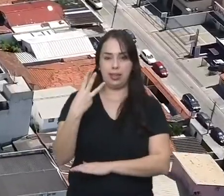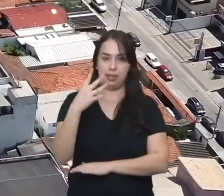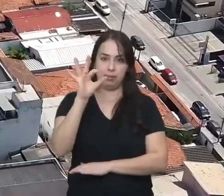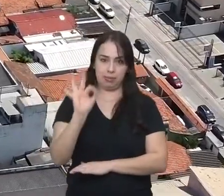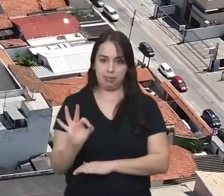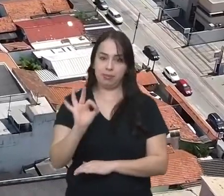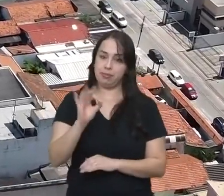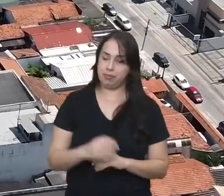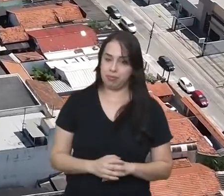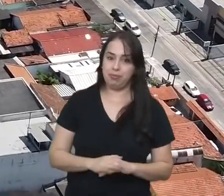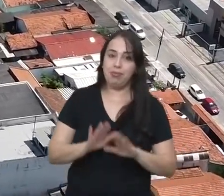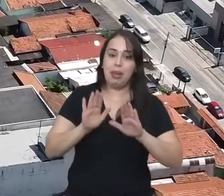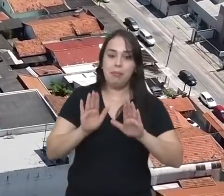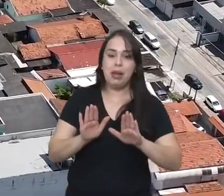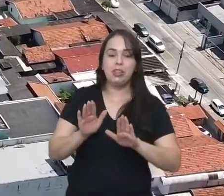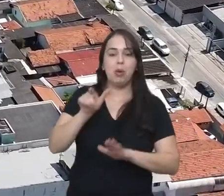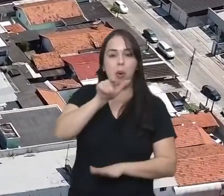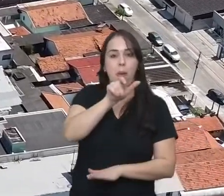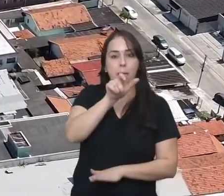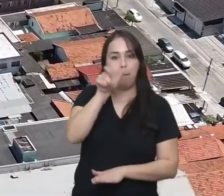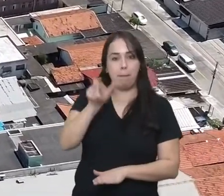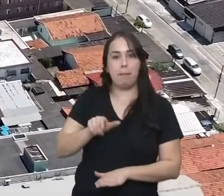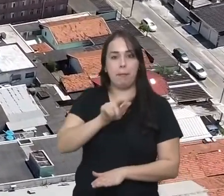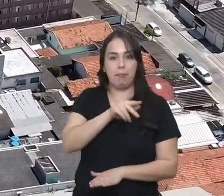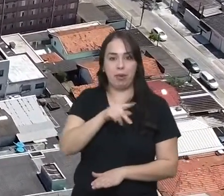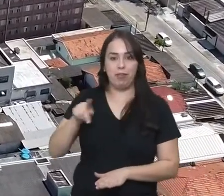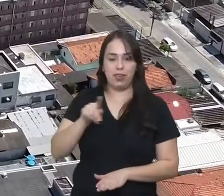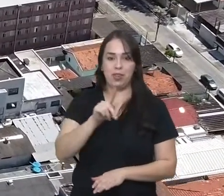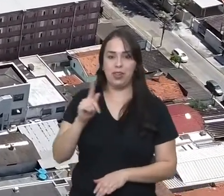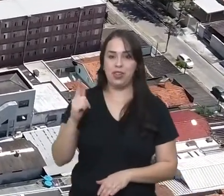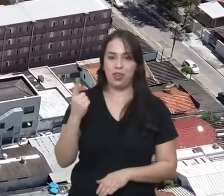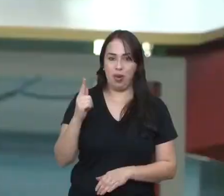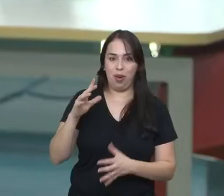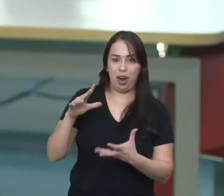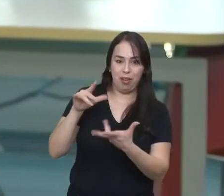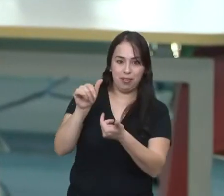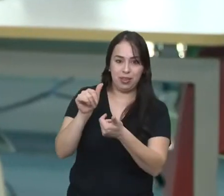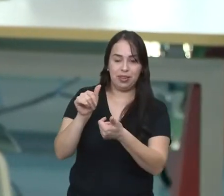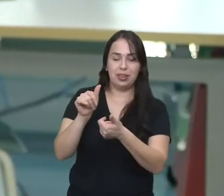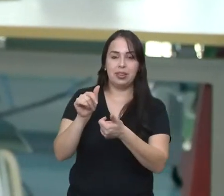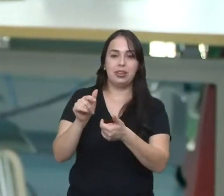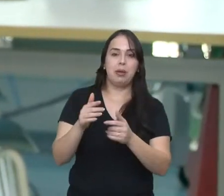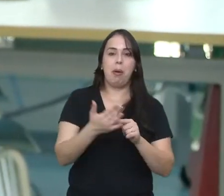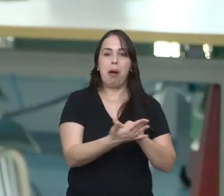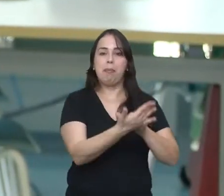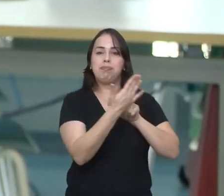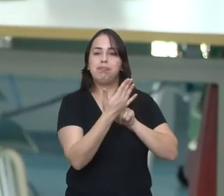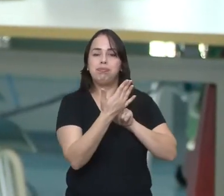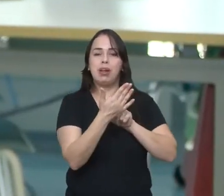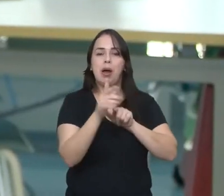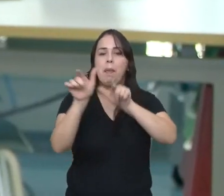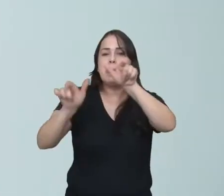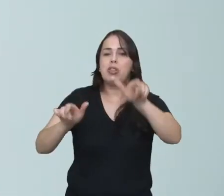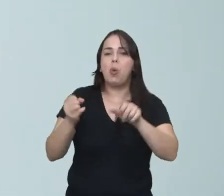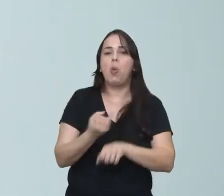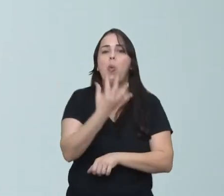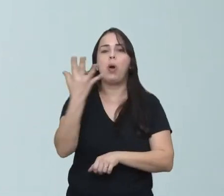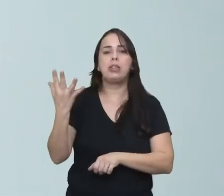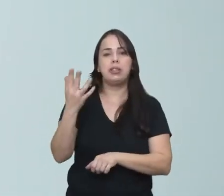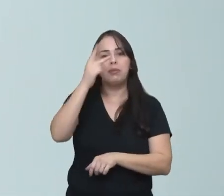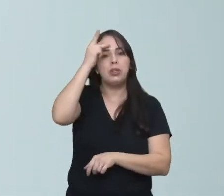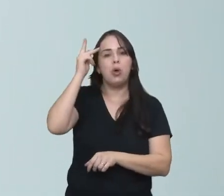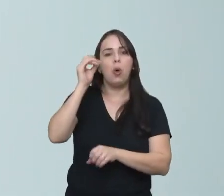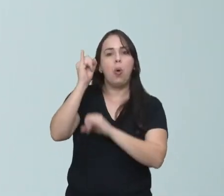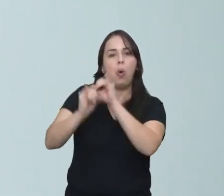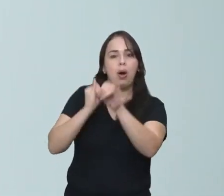zona urbana, esse número sobe para 83%. Mas para este professor de geografia, esse